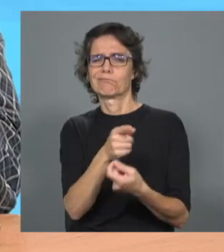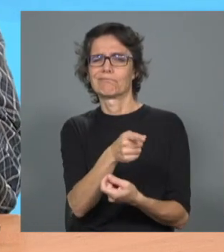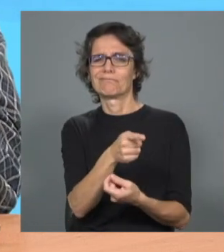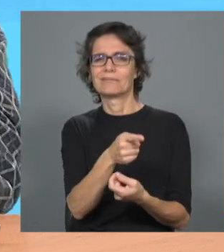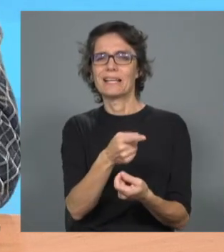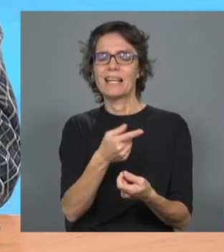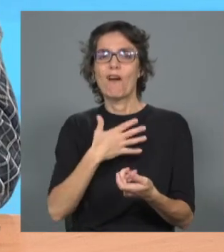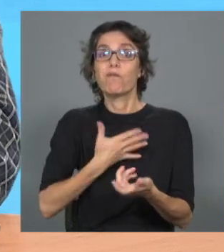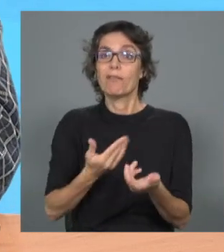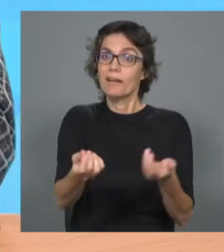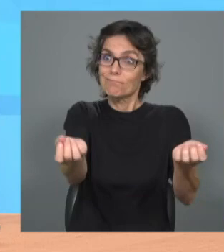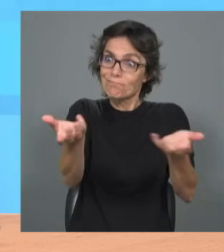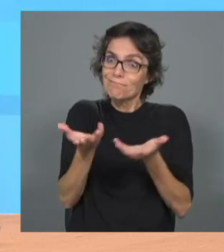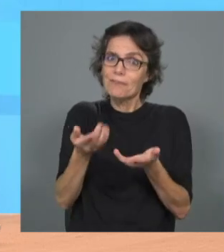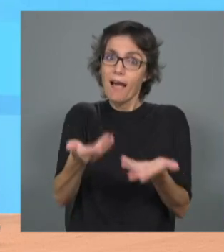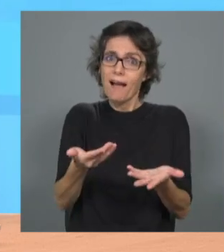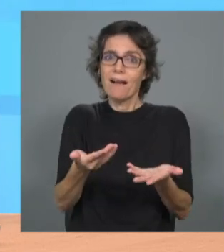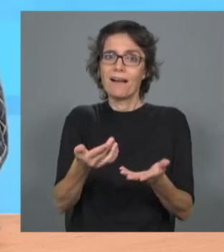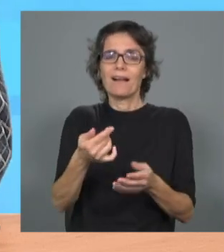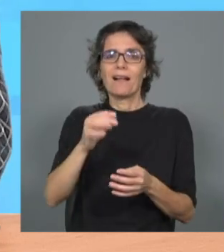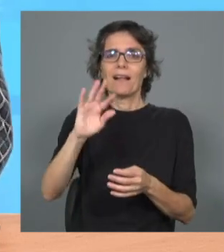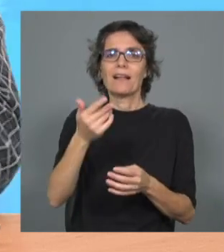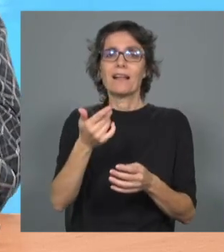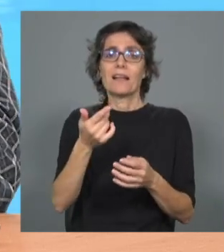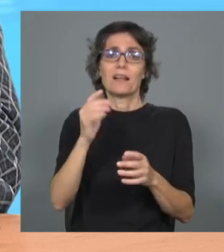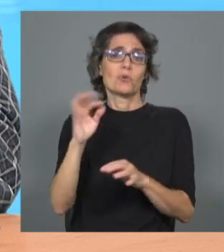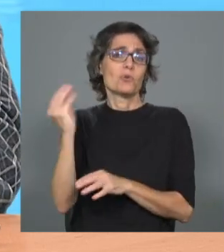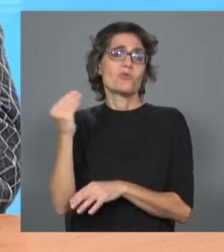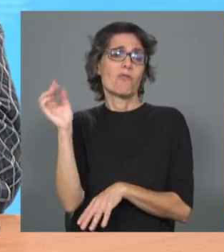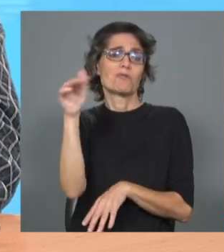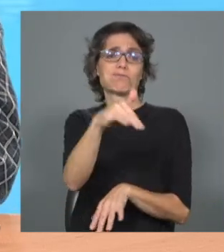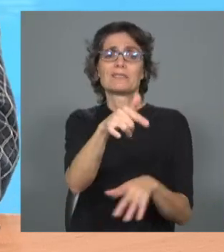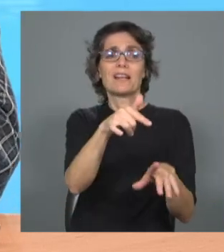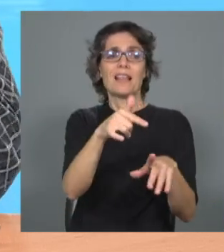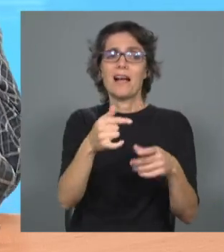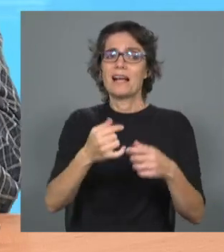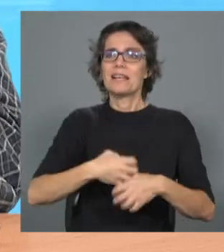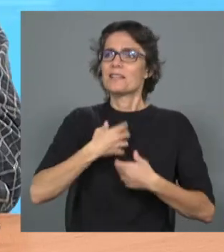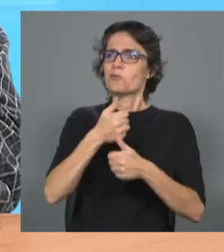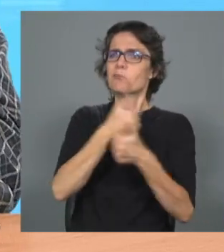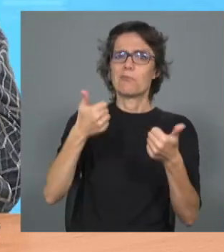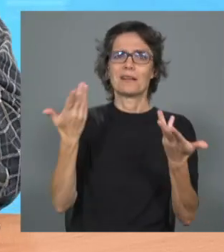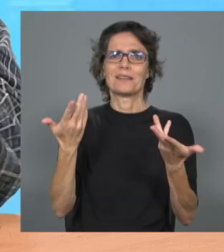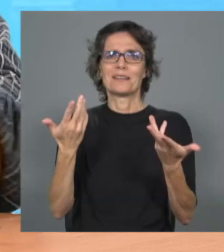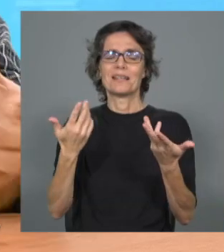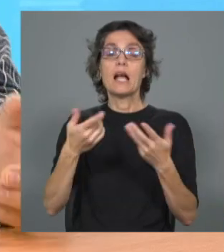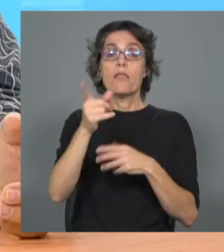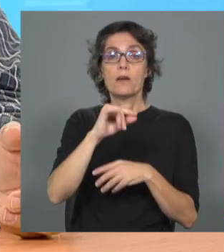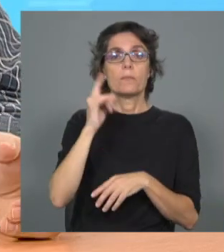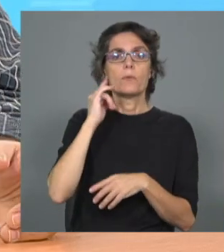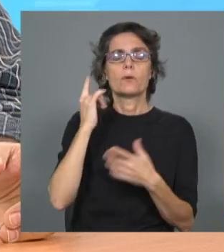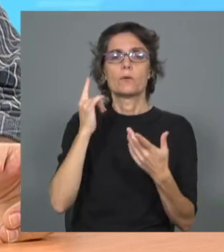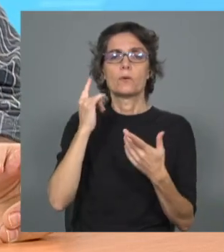hospitalidade. Portanto, quando chegaram lá, ao fim de poucas horas, já estavam muito bem acolhidos, quer dizer, como conheciam muitas das músicas que também